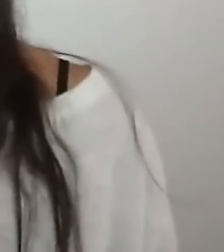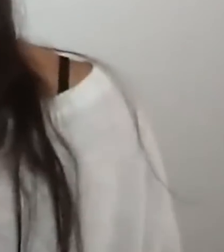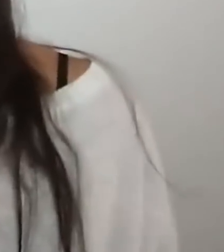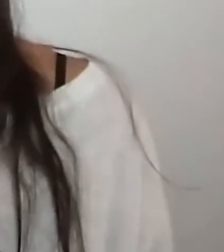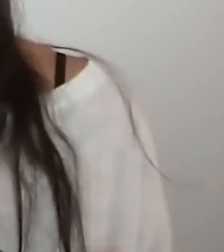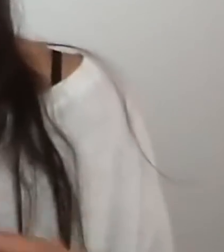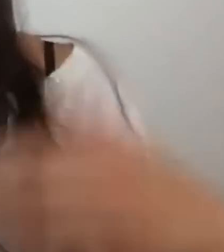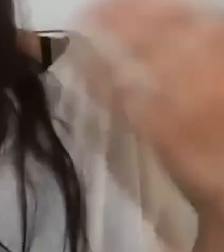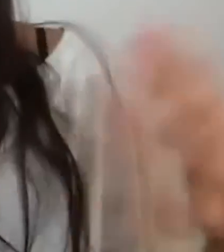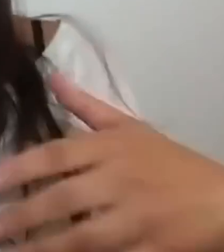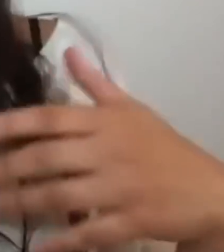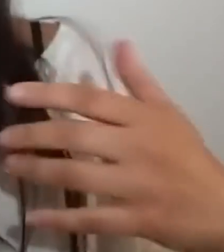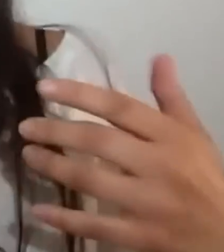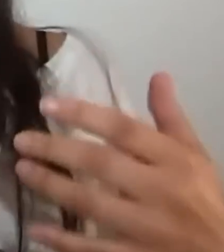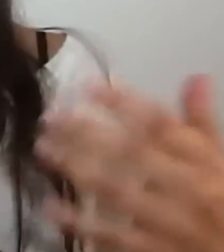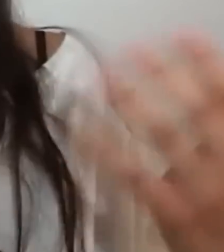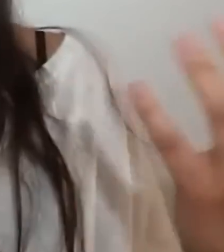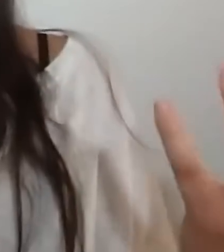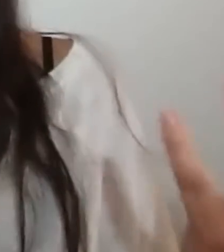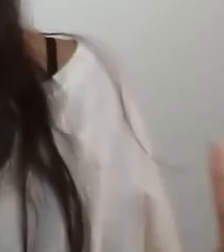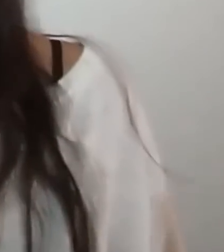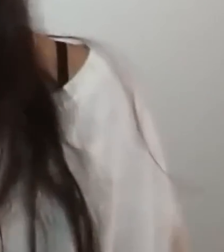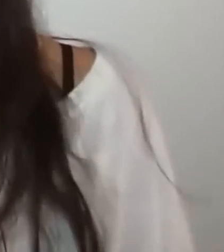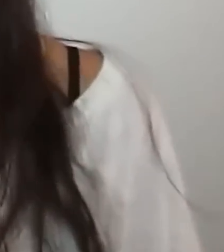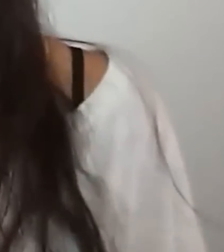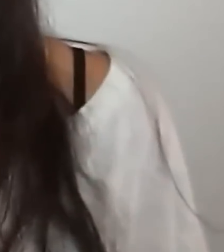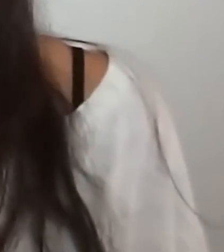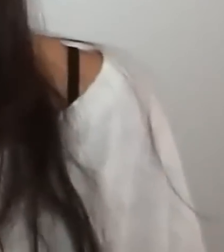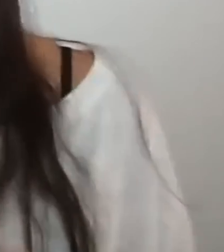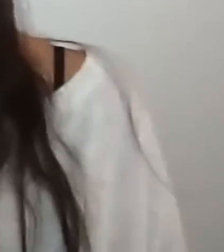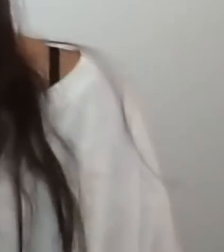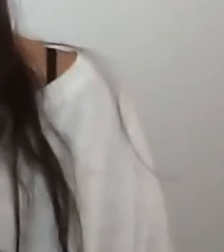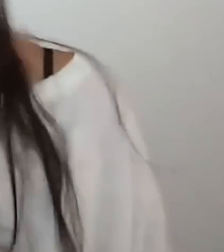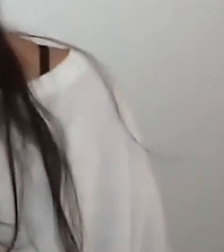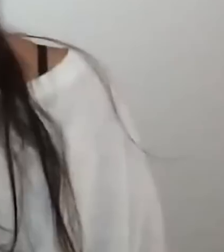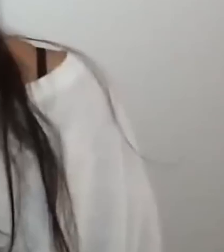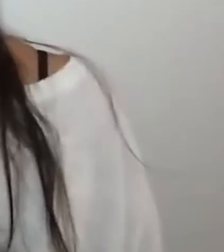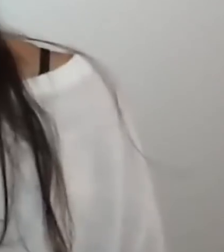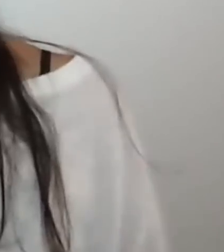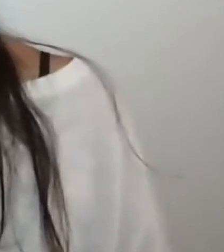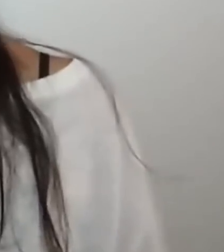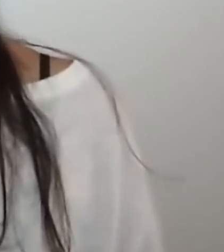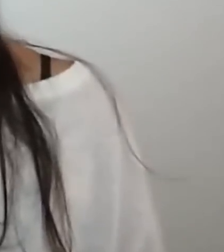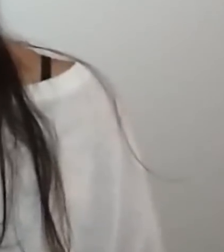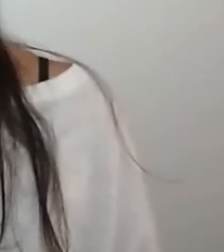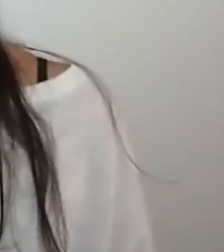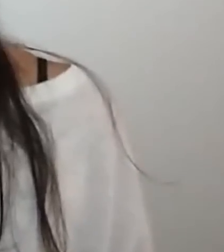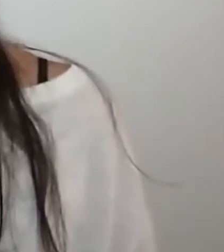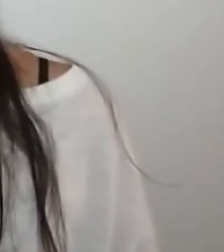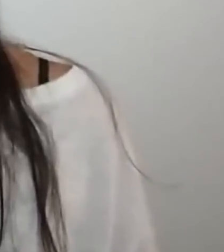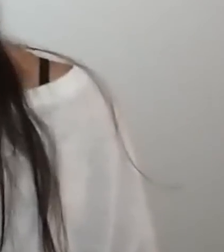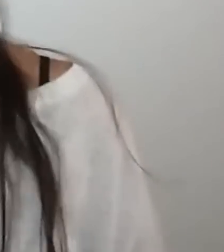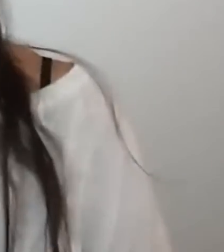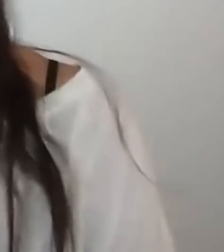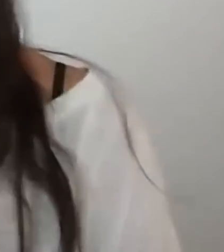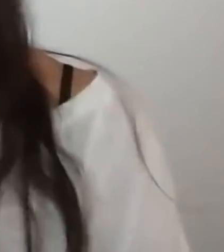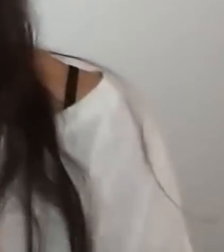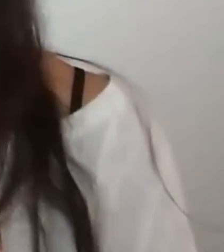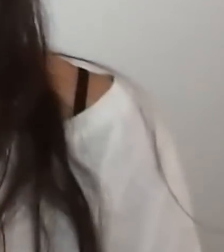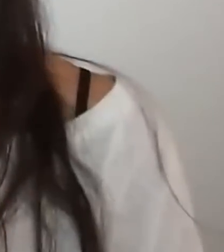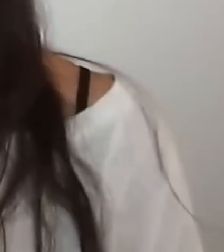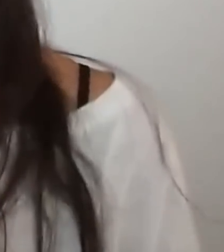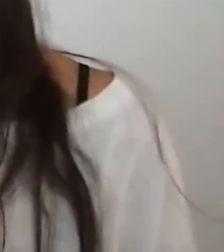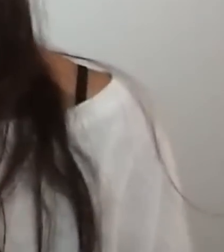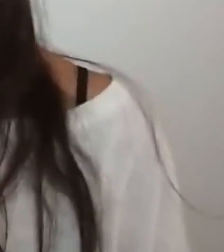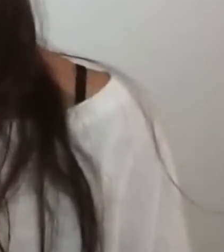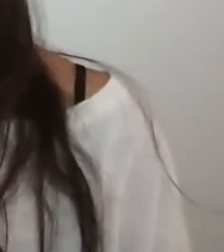a boa notícia é que essas doenças e esses sintomas podem ser evitados. Você sabe como fazer isso? Fazendo